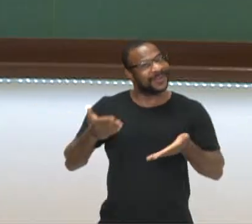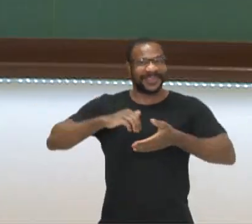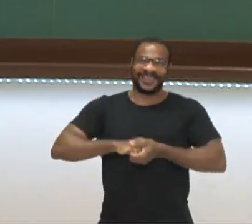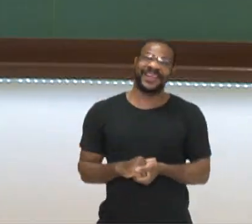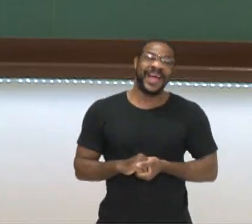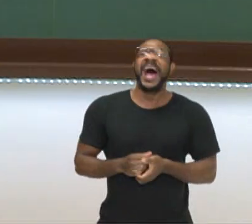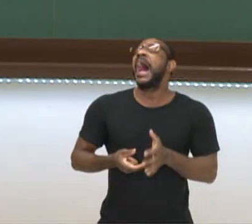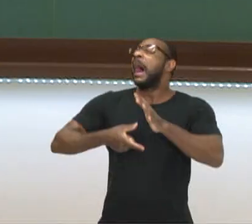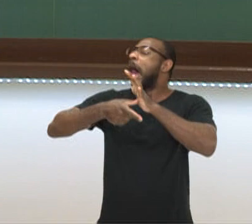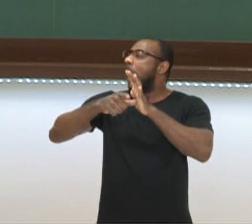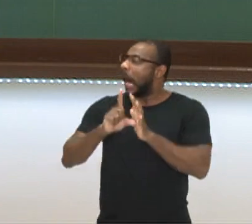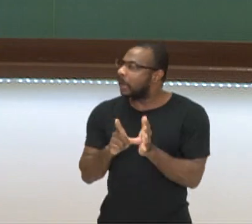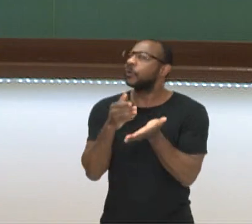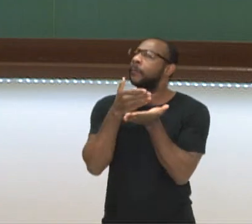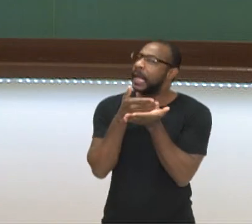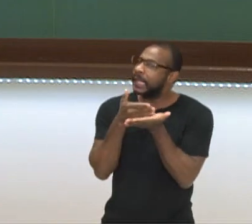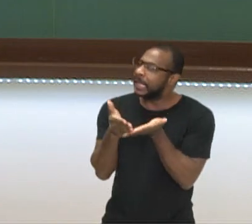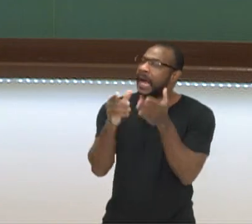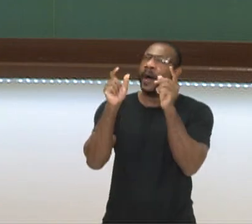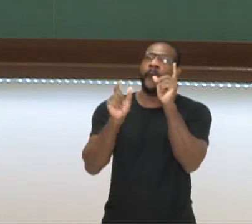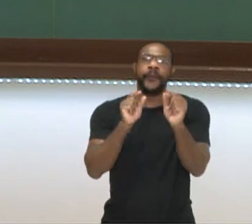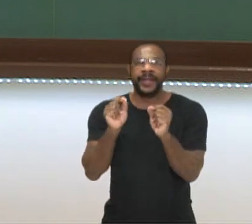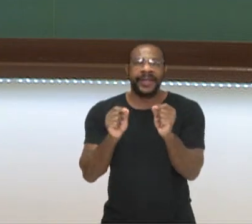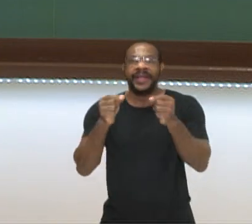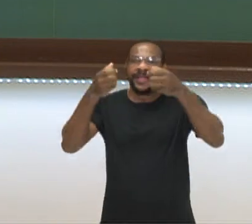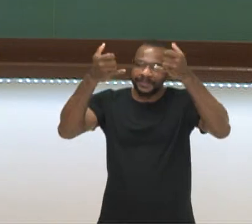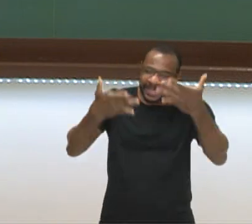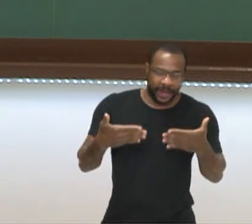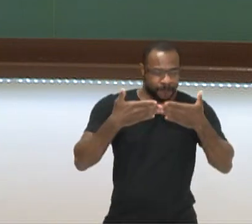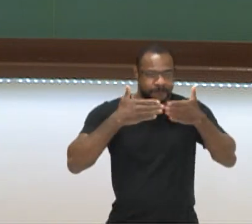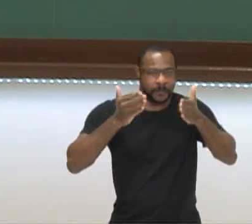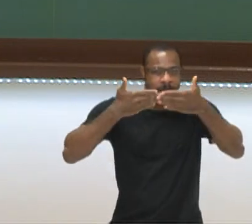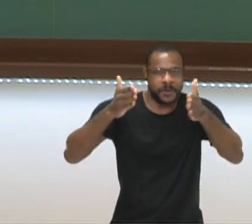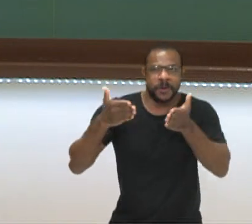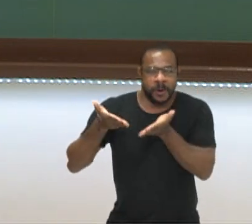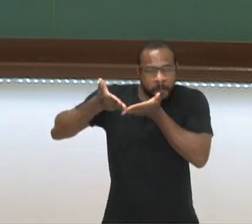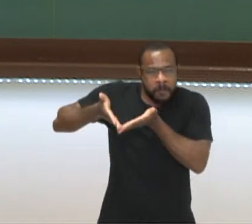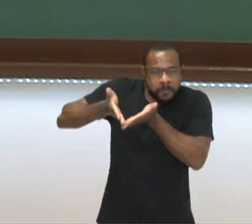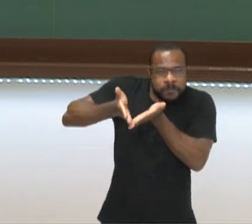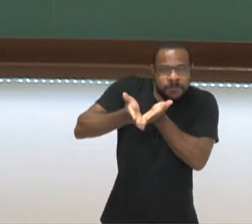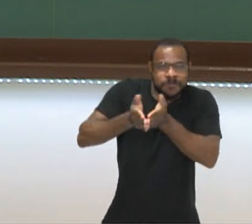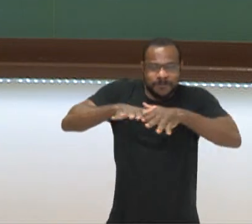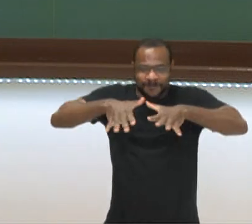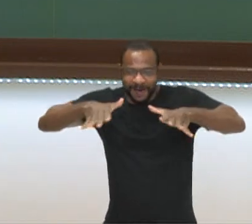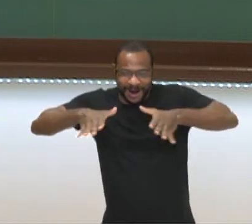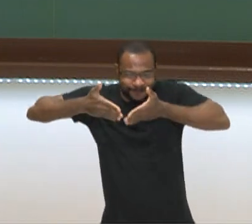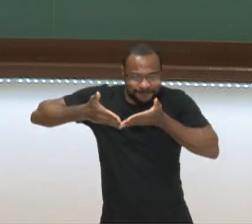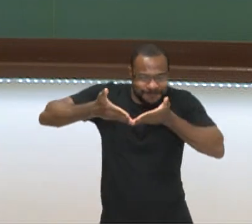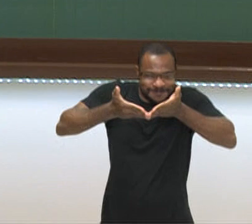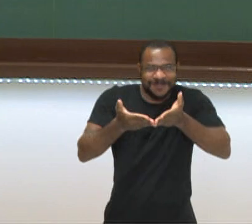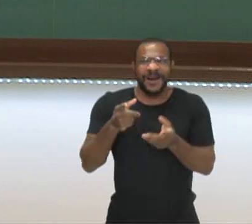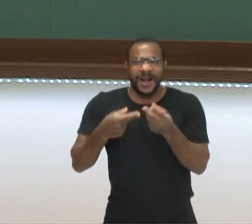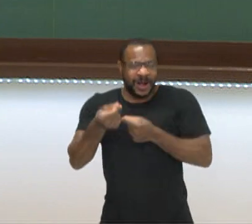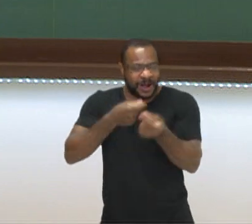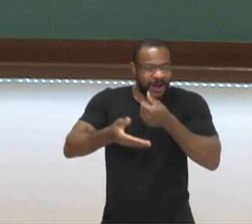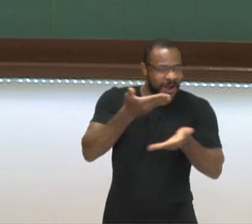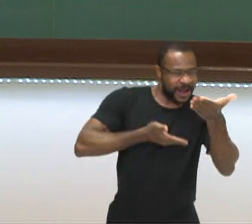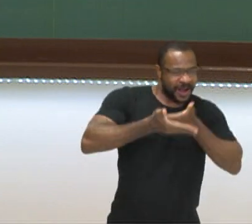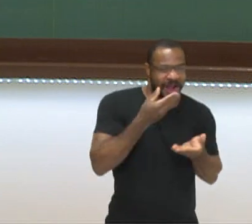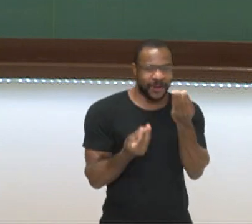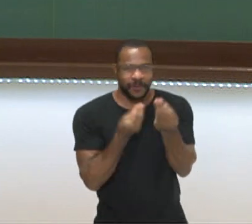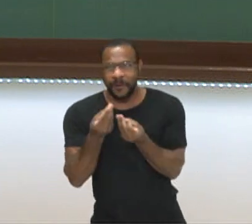gente começar a falar então sobre a abertura dos portos, esse contexto todo comercial, como isso vai